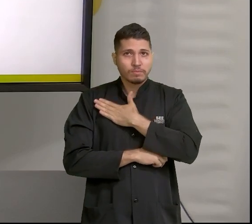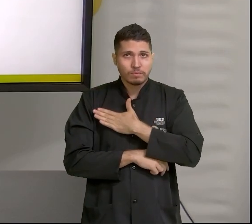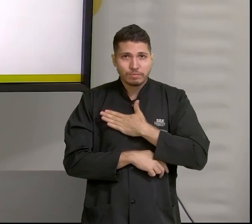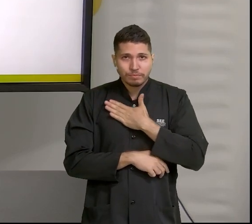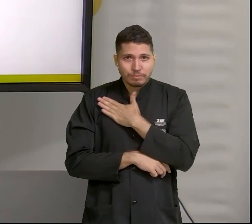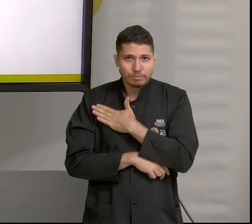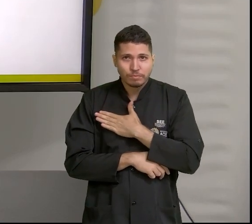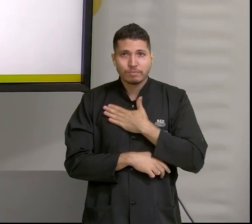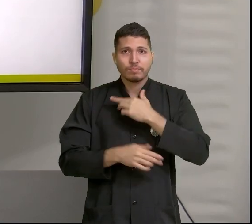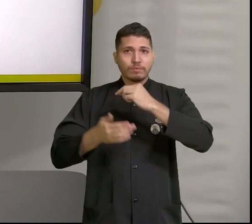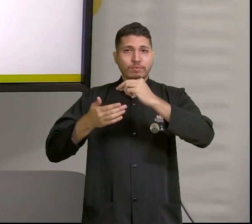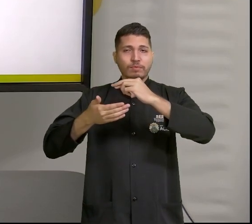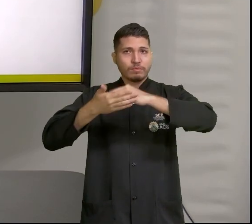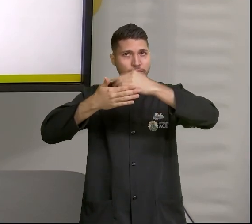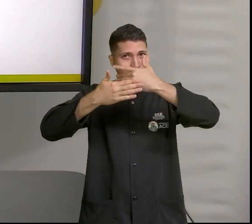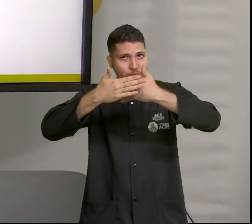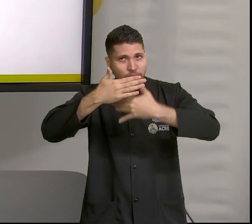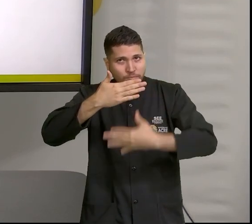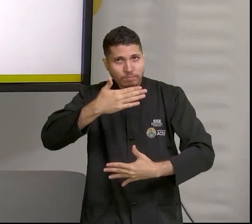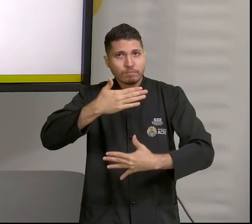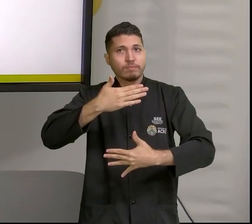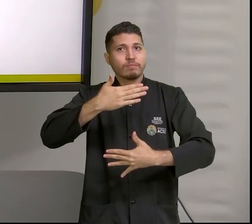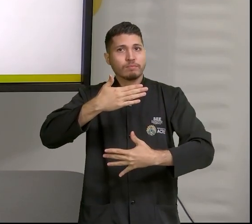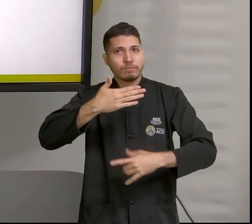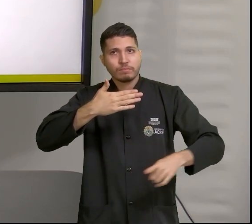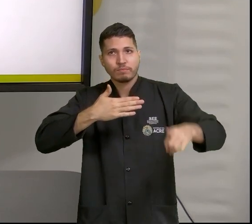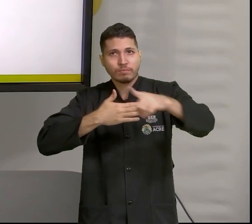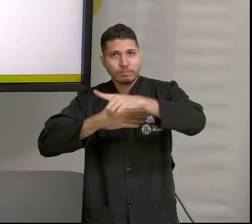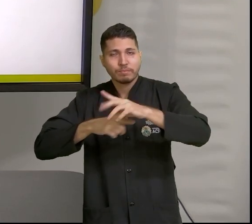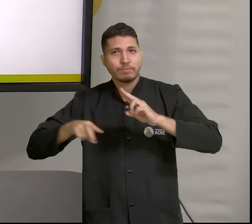na tela para vocês darem uma olhada.